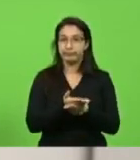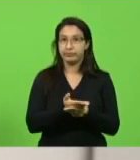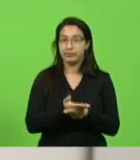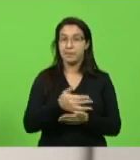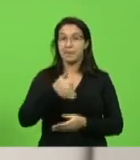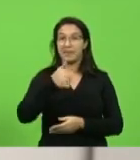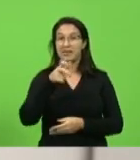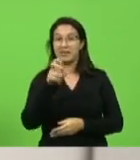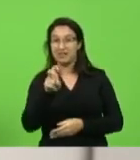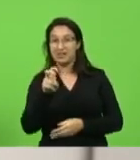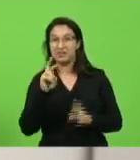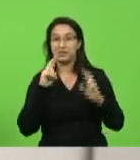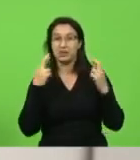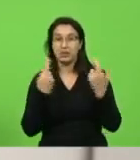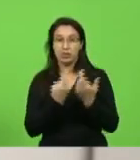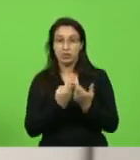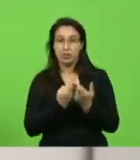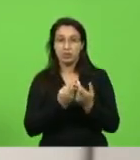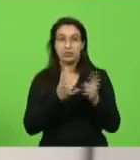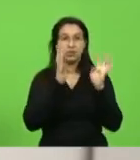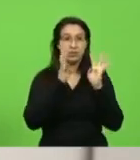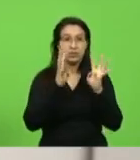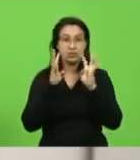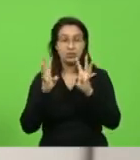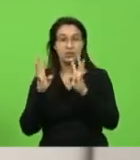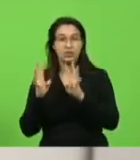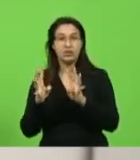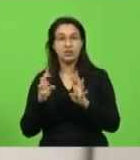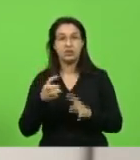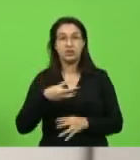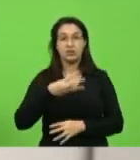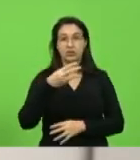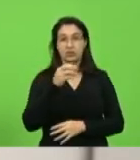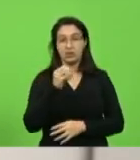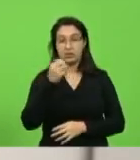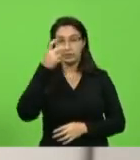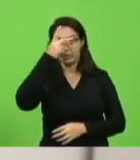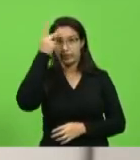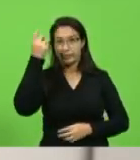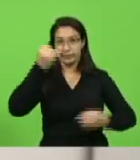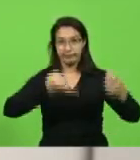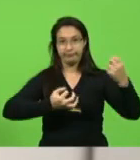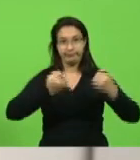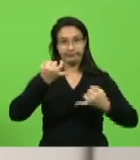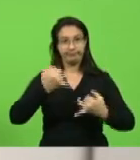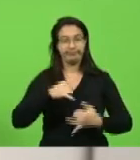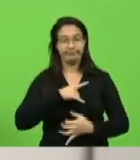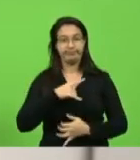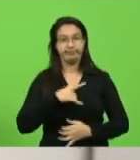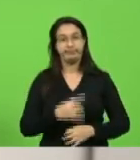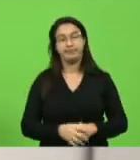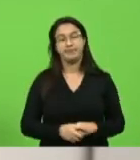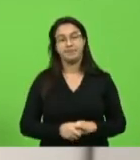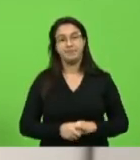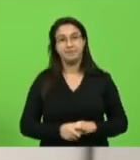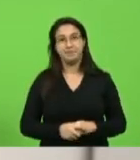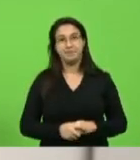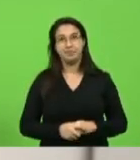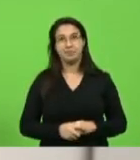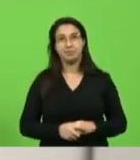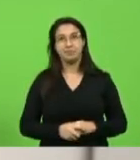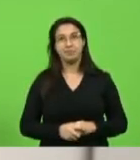ouvidas 30 pessoas. Faço aqui, nesse momento também, senhor presidente e eminentes julgadores,